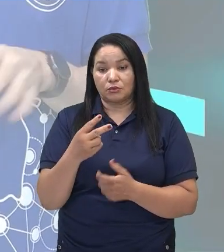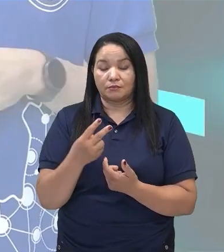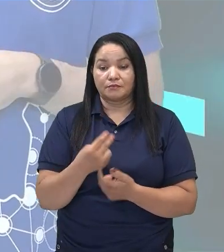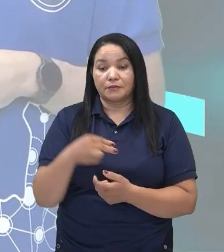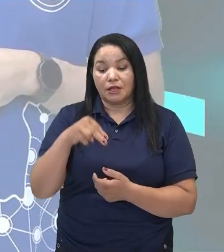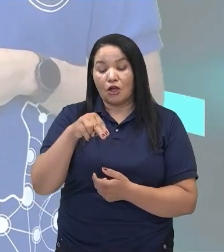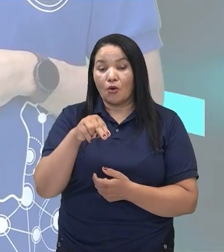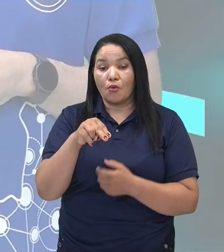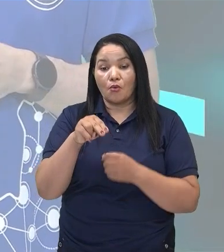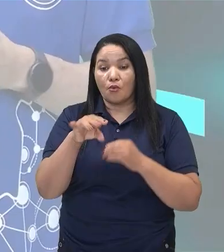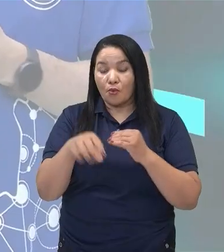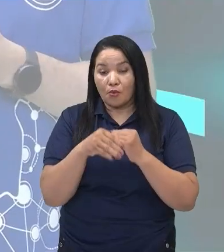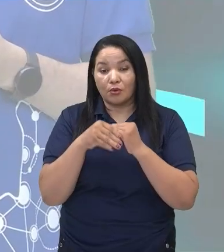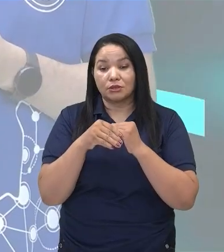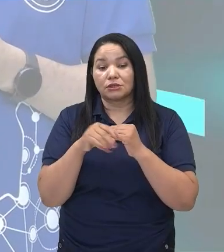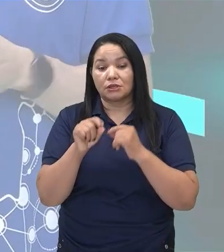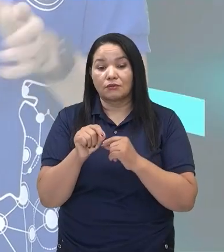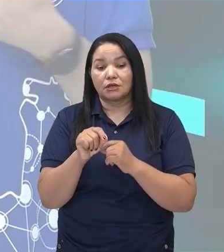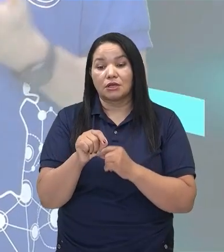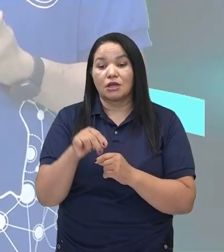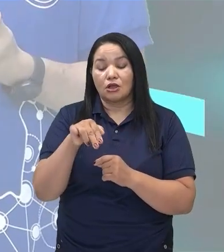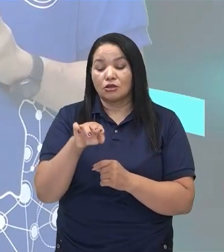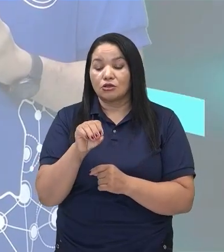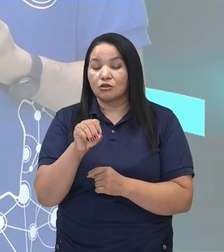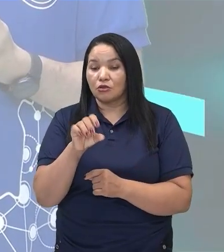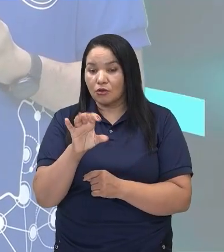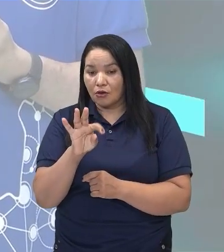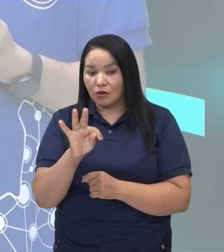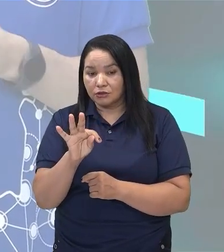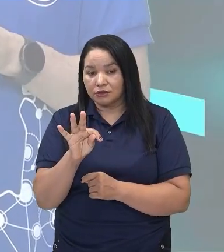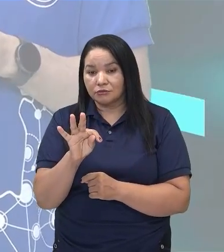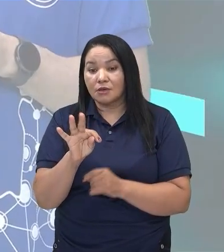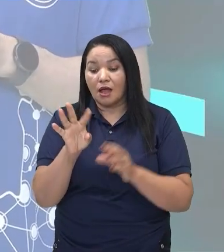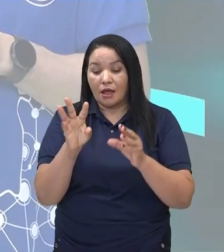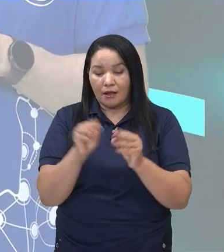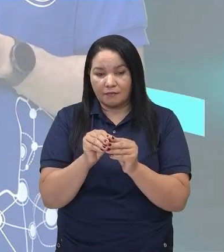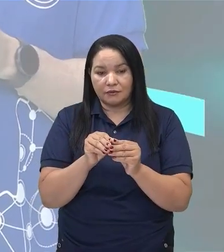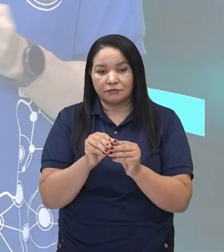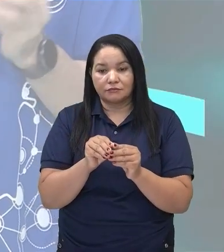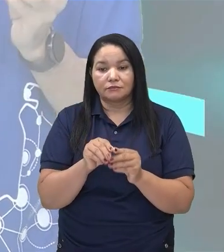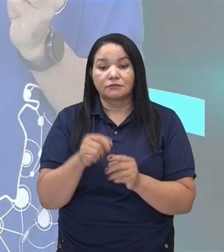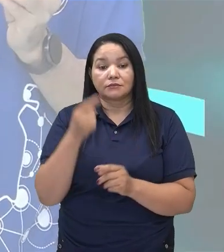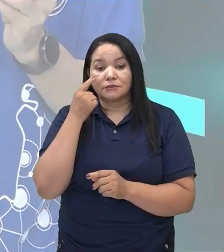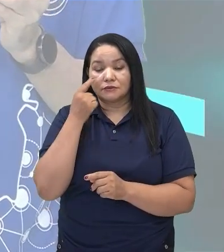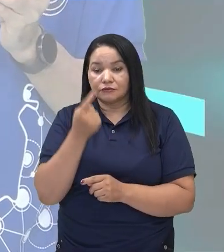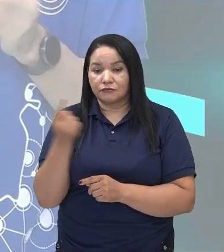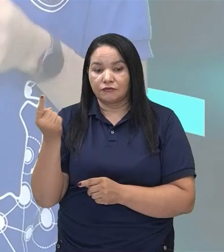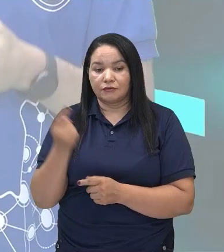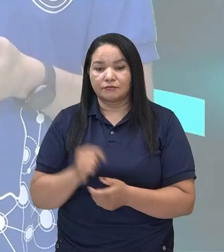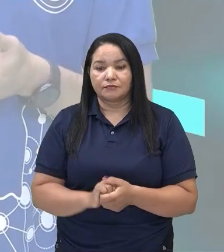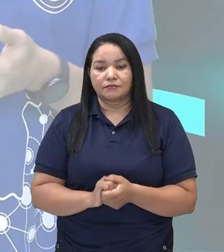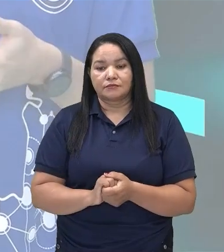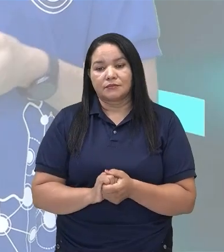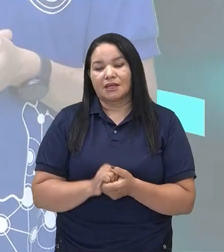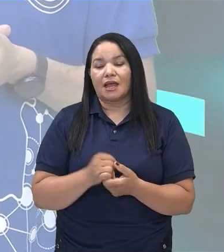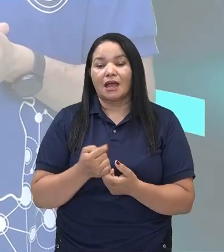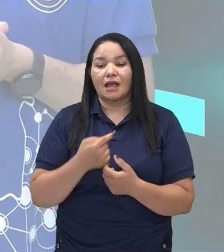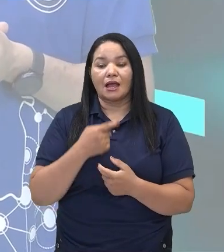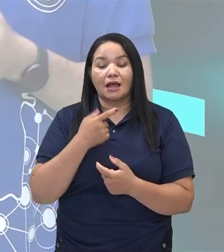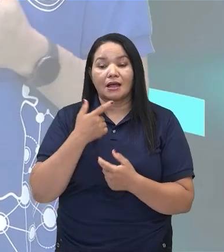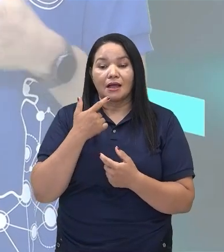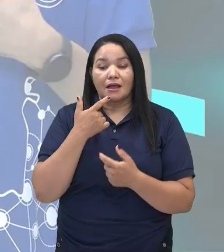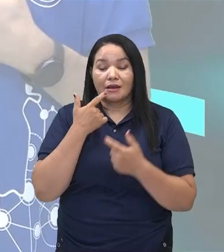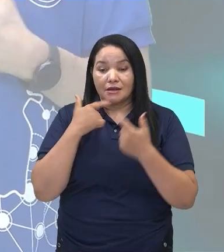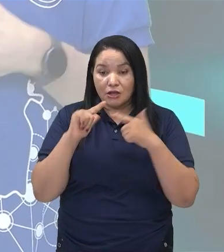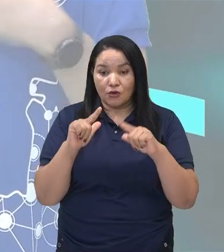é de Manaus. Eu utilizei a forma abreviada, que eu também posso utilizar. Lembrando que ela é um pouquinho mais informal e, portanto, eu vou